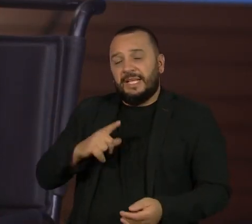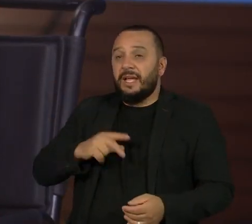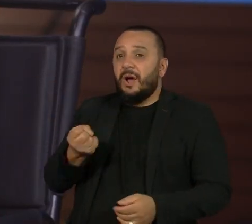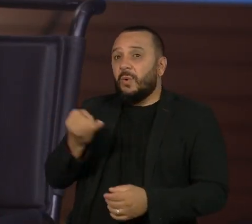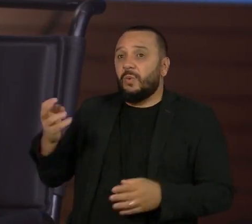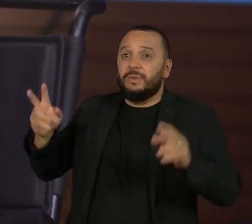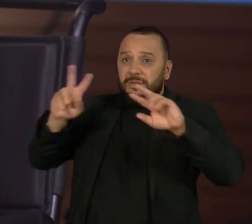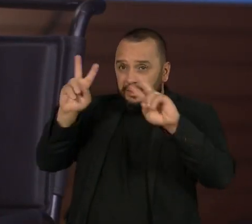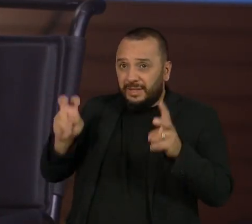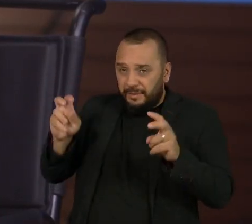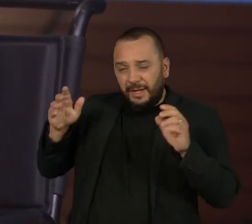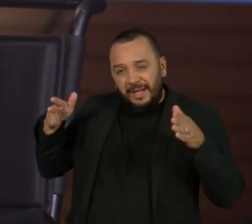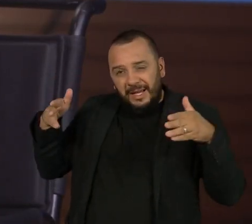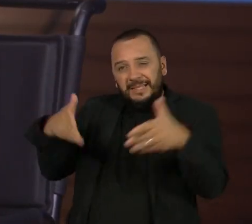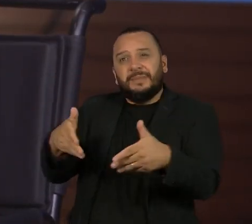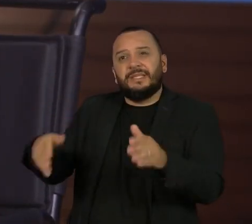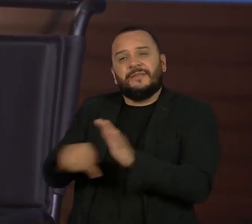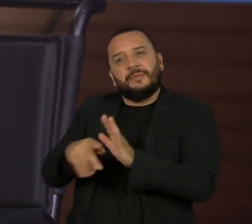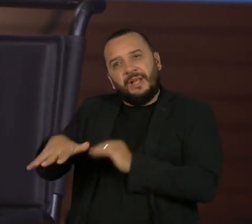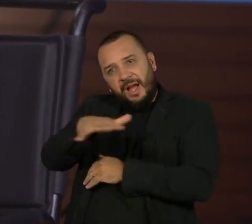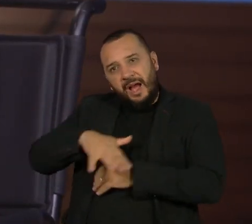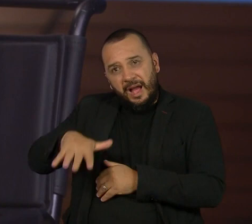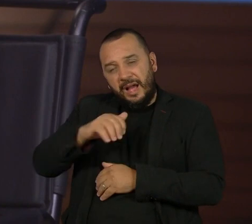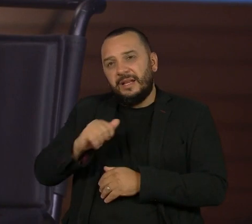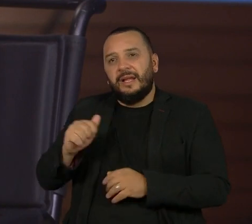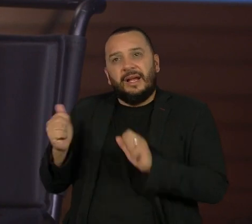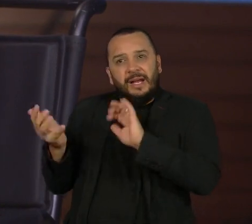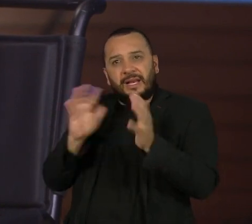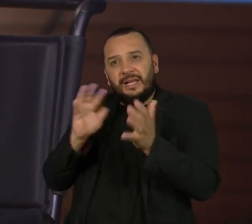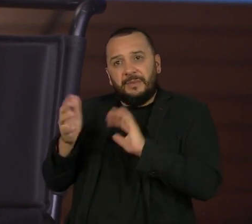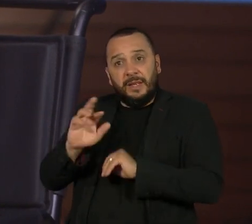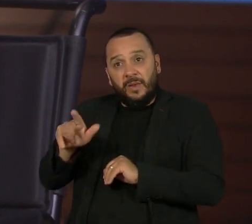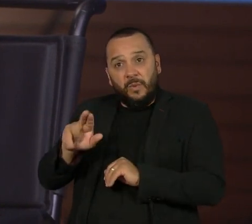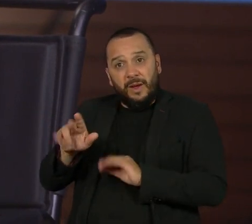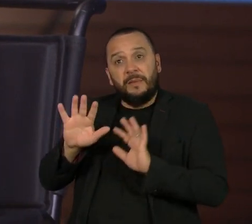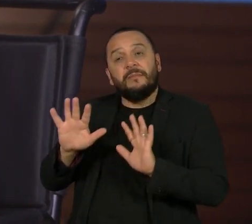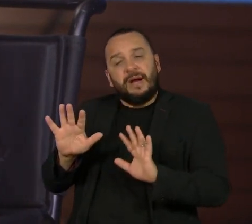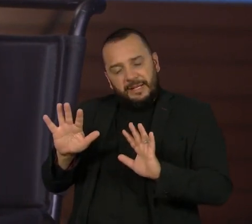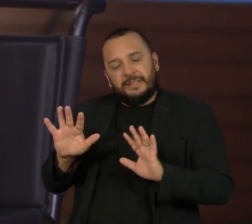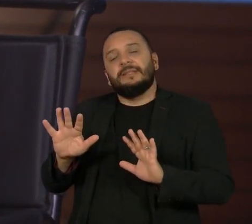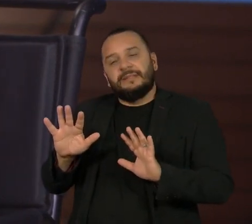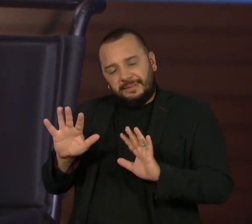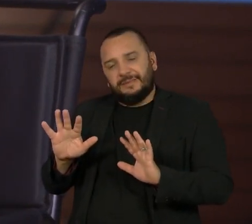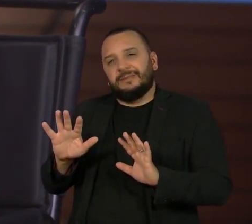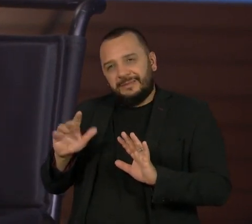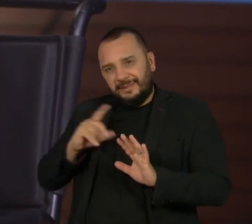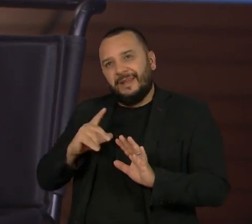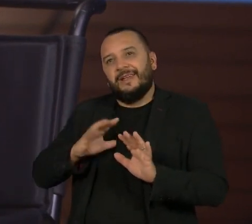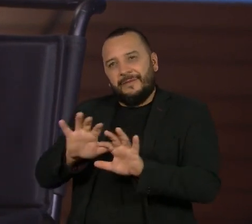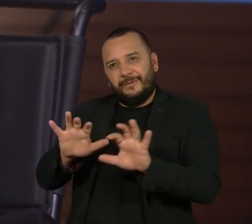discussão climática, mas que se somam aos desafios da questão climática e que a gente precisa